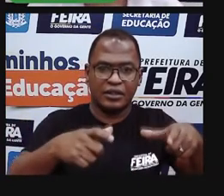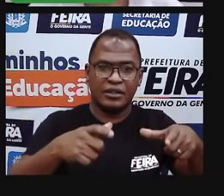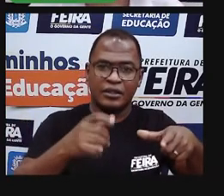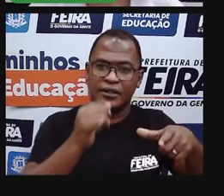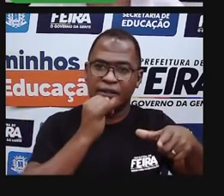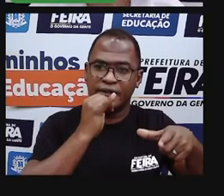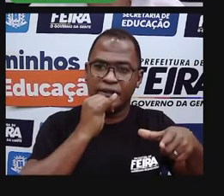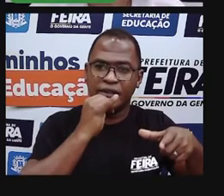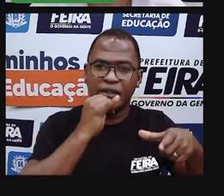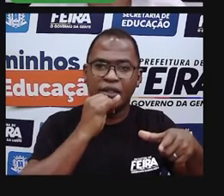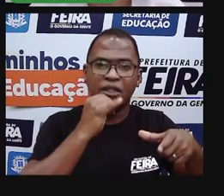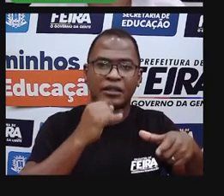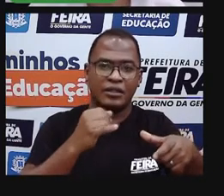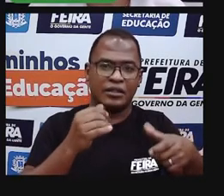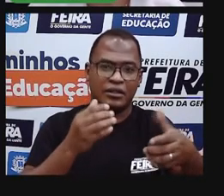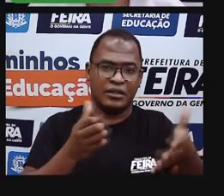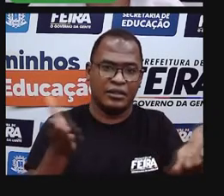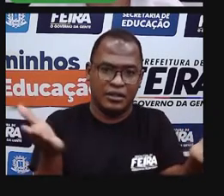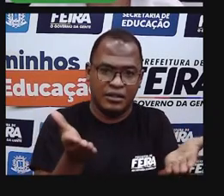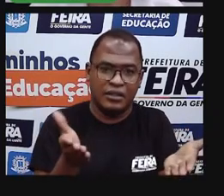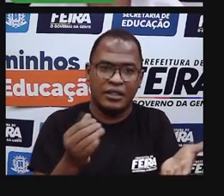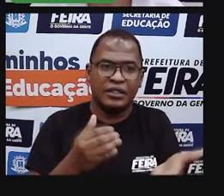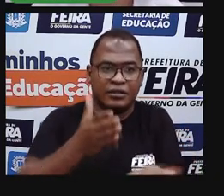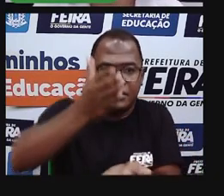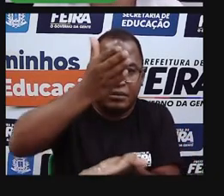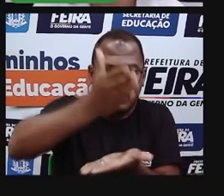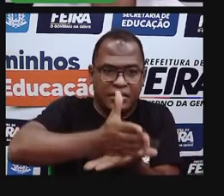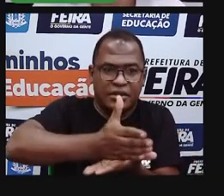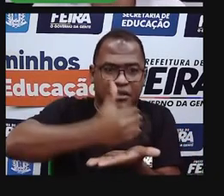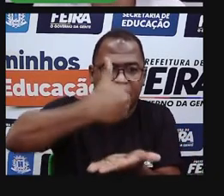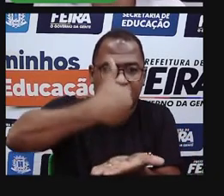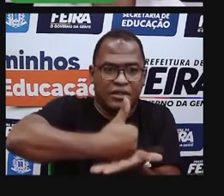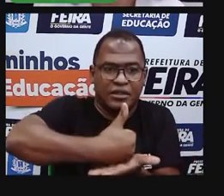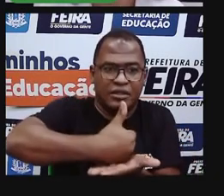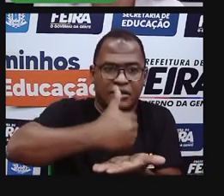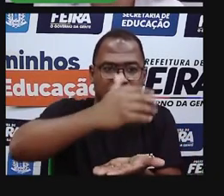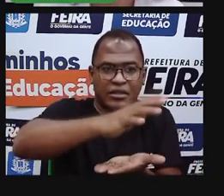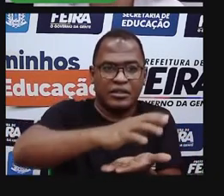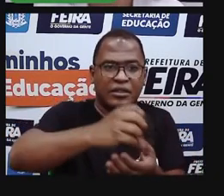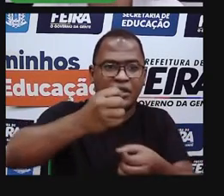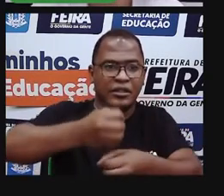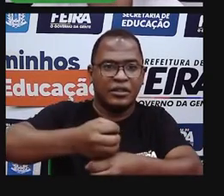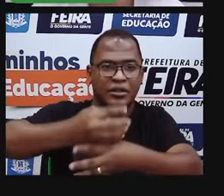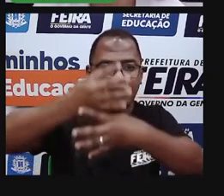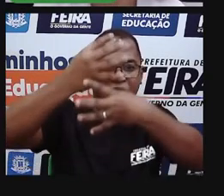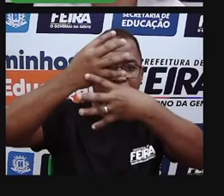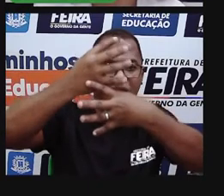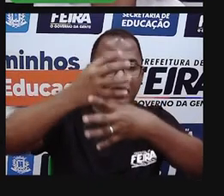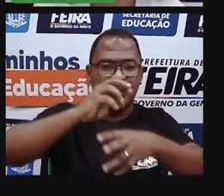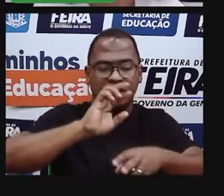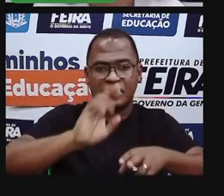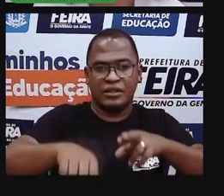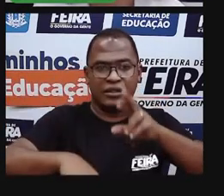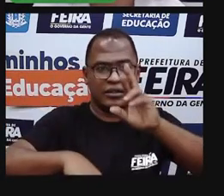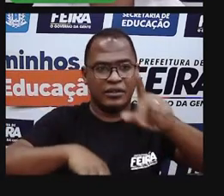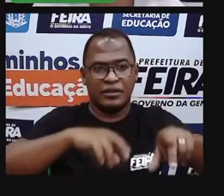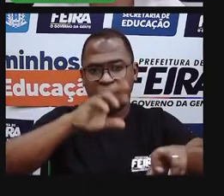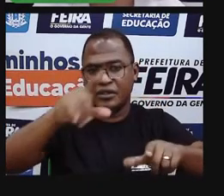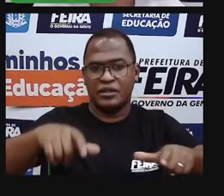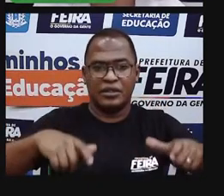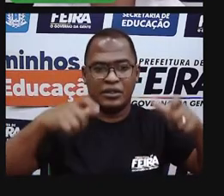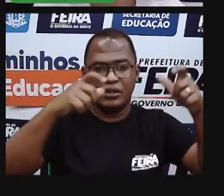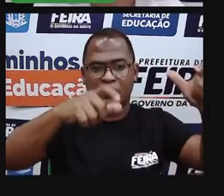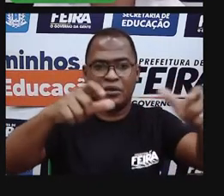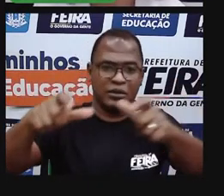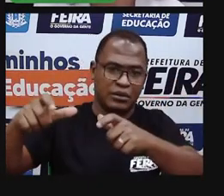compartimentadas, que compõem uma cidade ou município, cujas características estão associadas ao processo de formação do local e